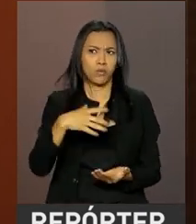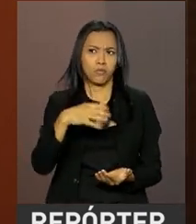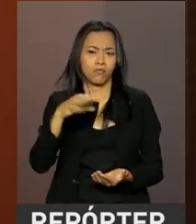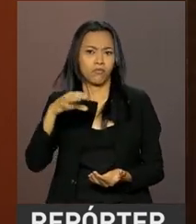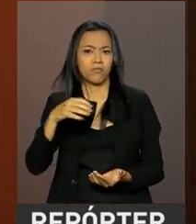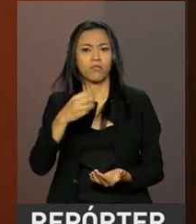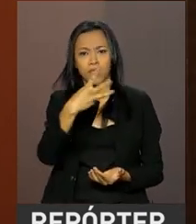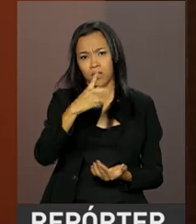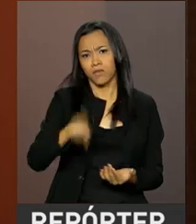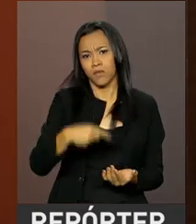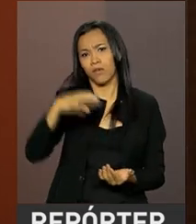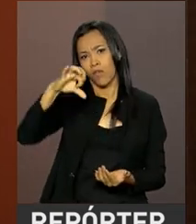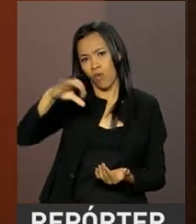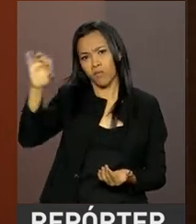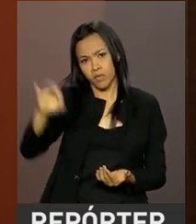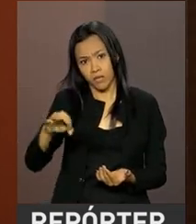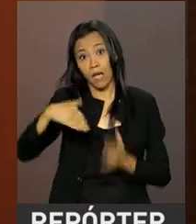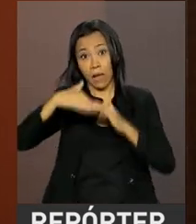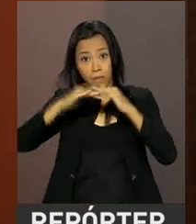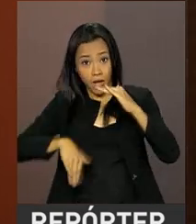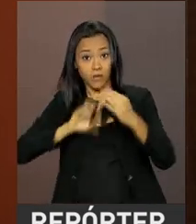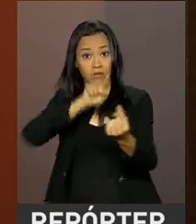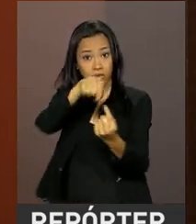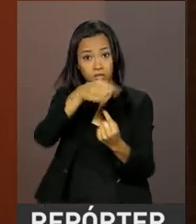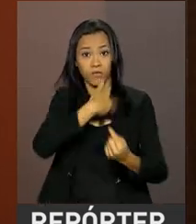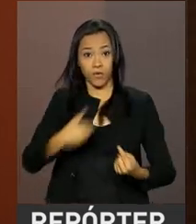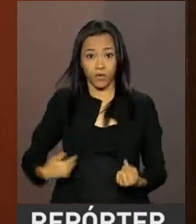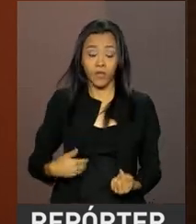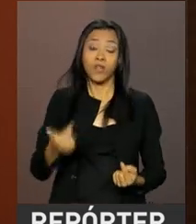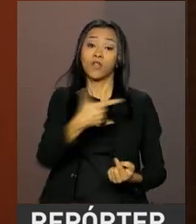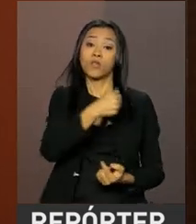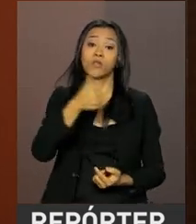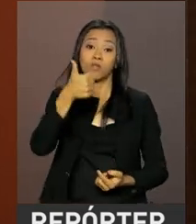3,9%, abaixo da meta, e para 2018,